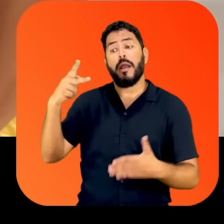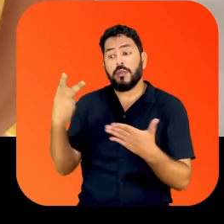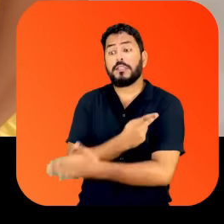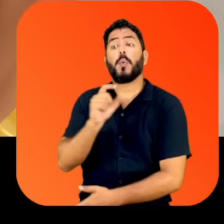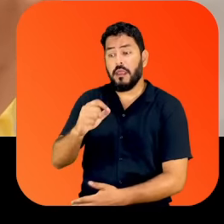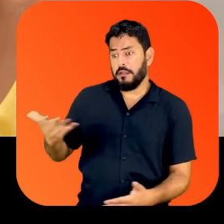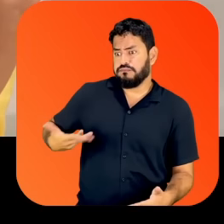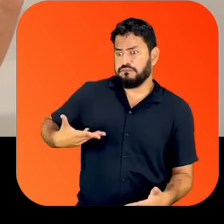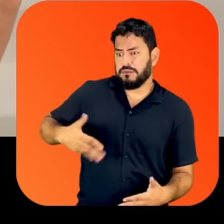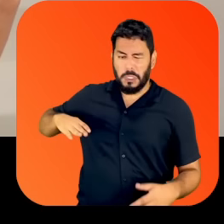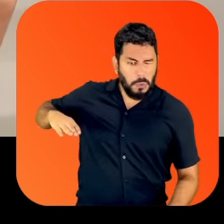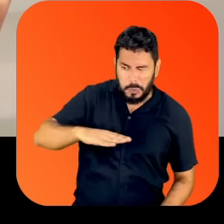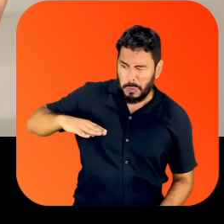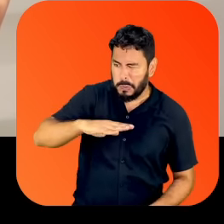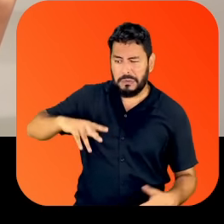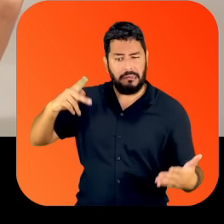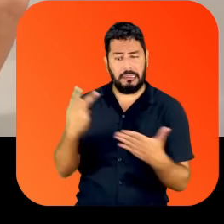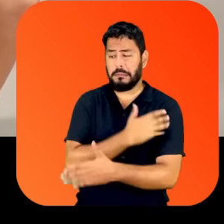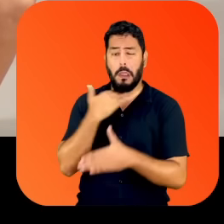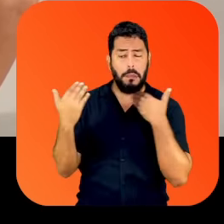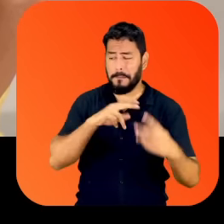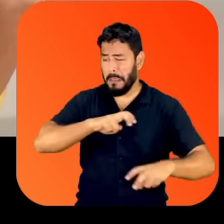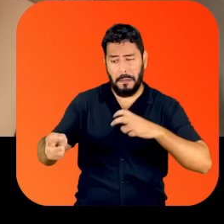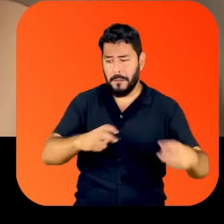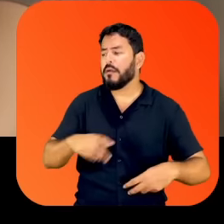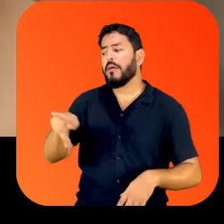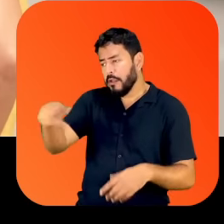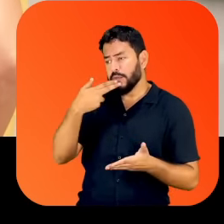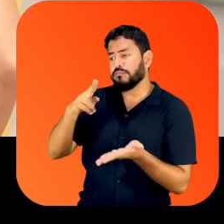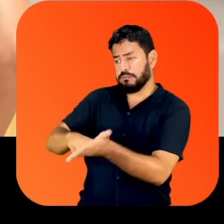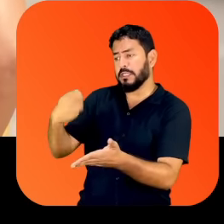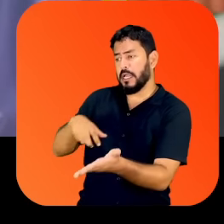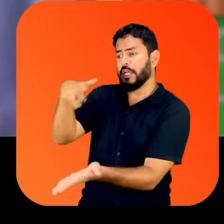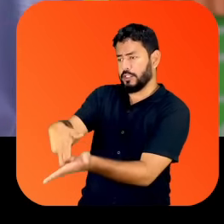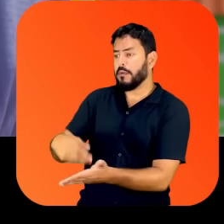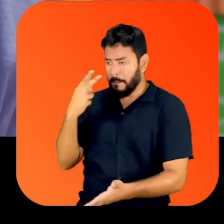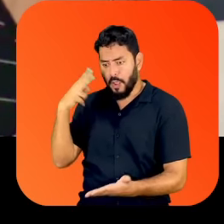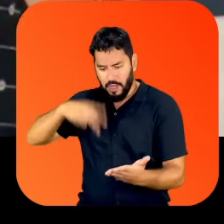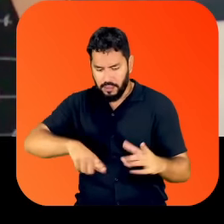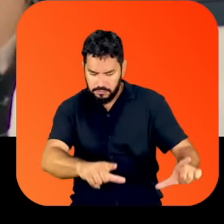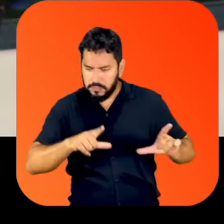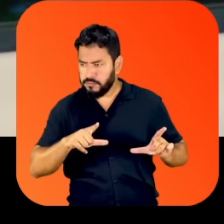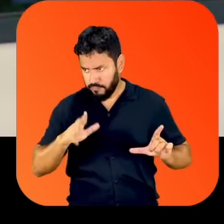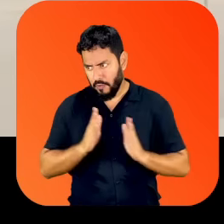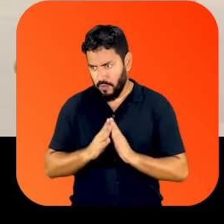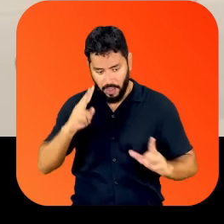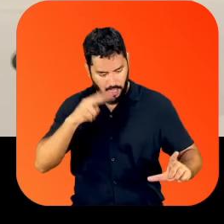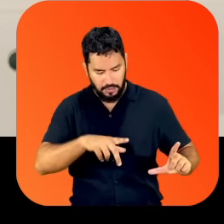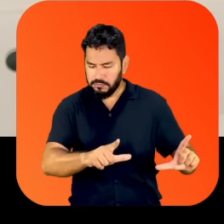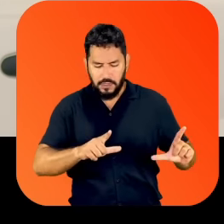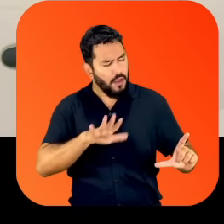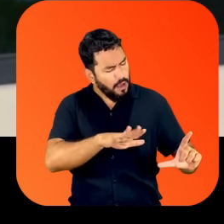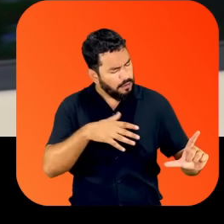Não sei se você sabe, mas a maior causa de morte no trânsito atualmente é por questão de excesso de velocidade. Eu recebi? Eu recebi uma notificação aqui, eu vou ter que autuar. Mas eu passei. Pode